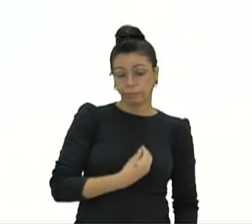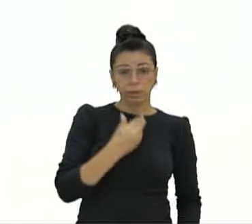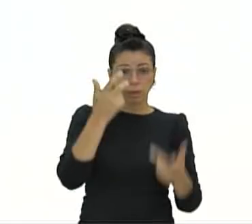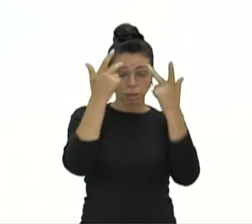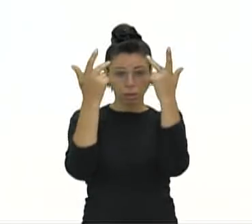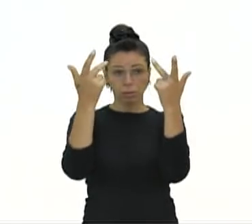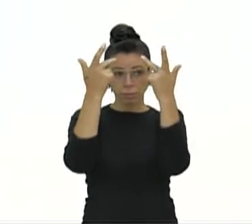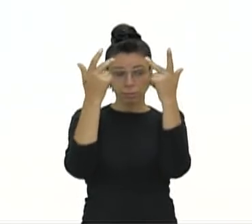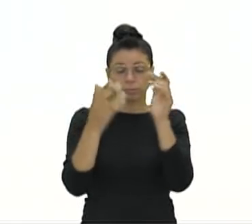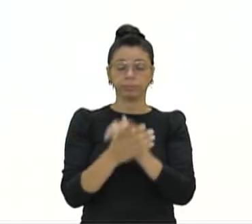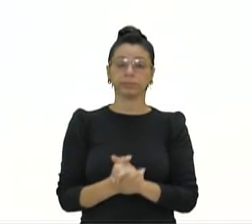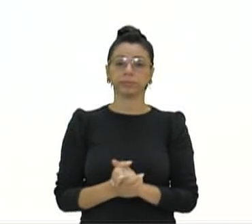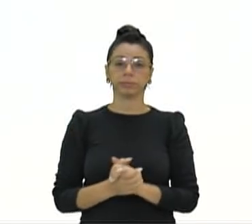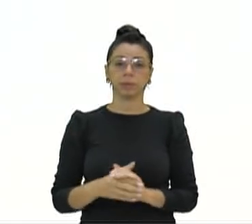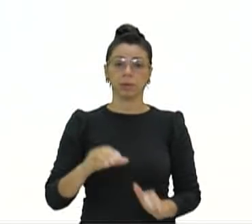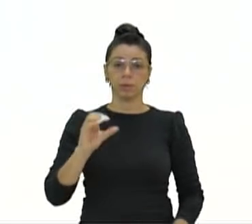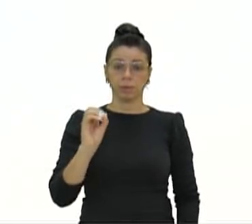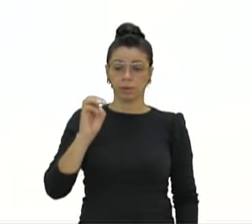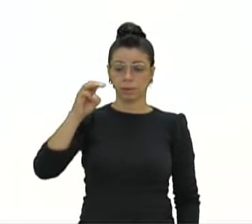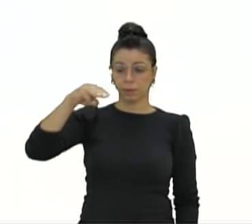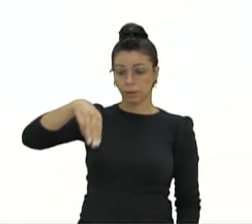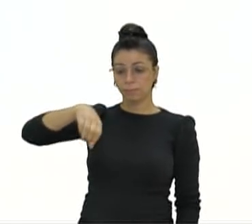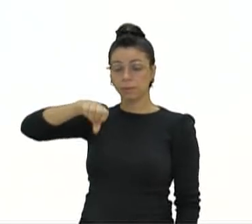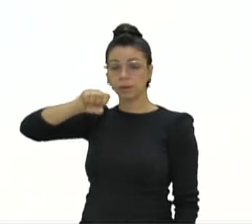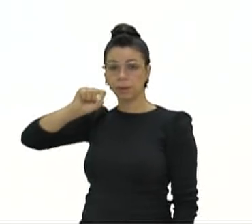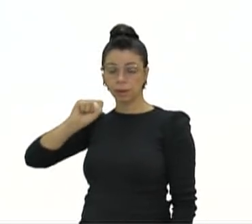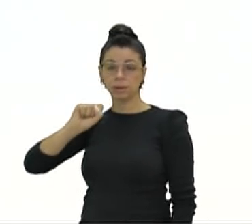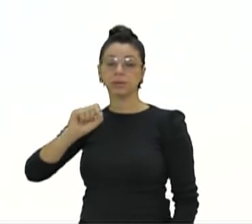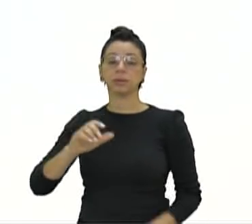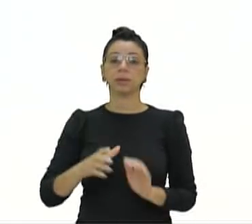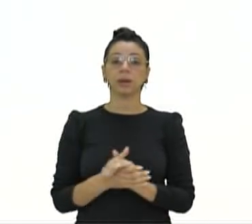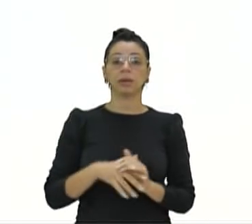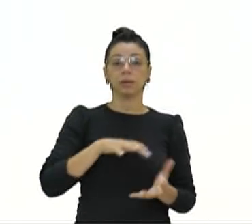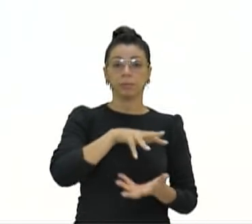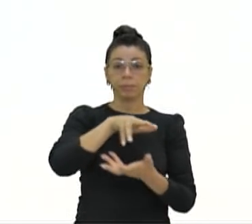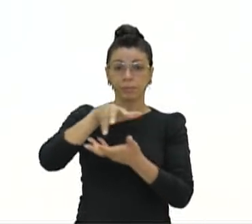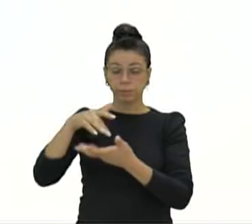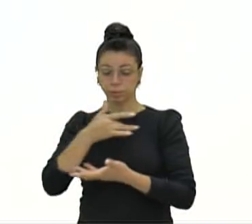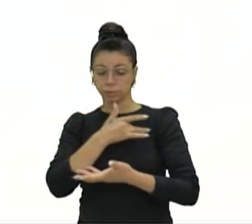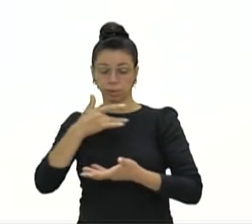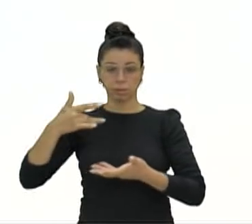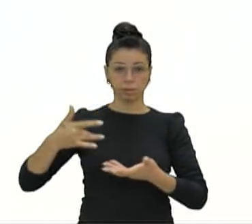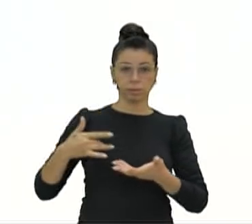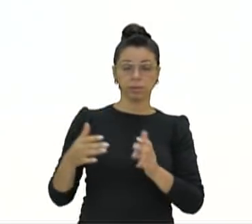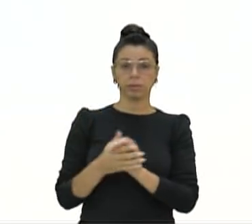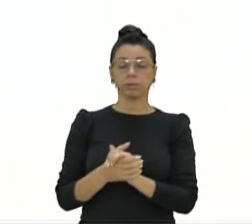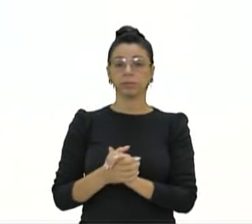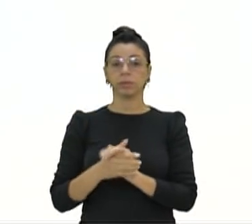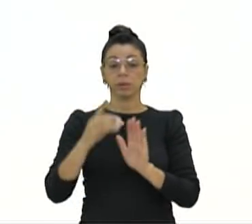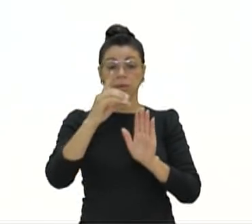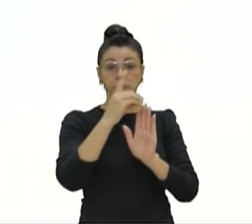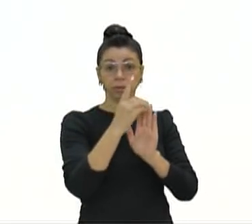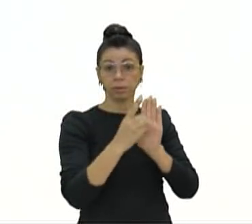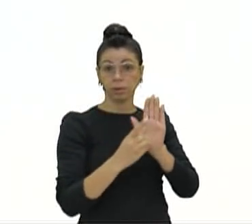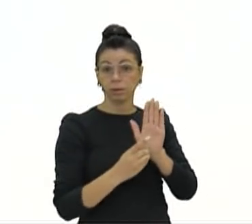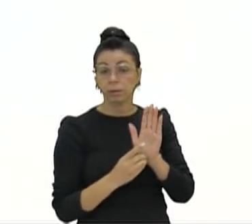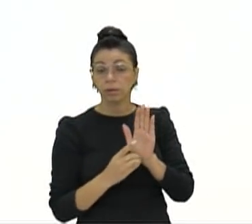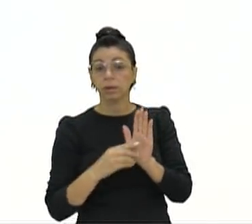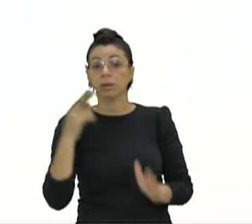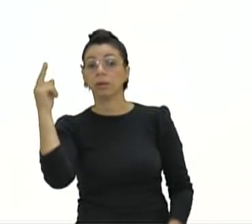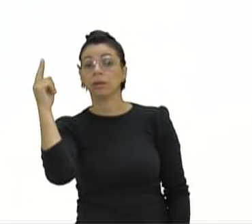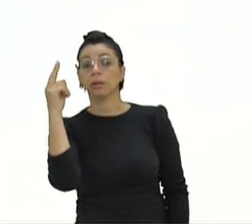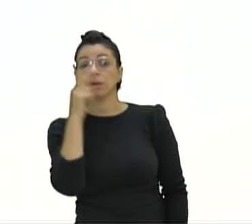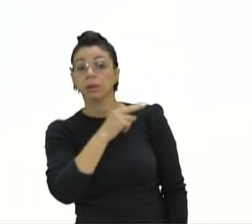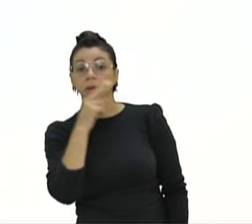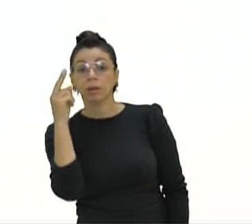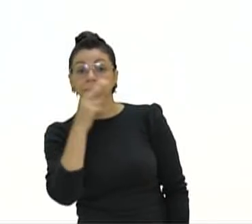só, OMS, que é a Organização Mundial da Saúde, decreta emergência sanitária global por